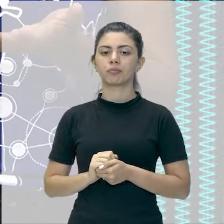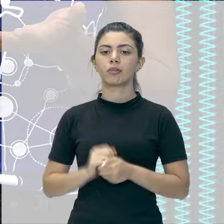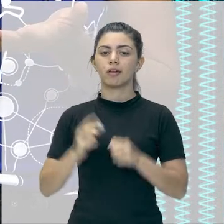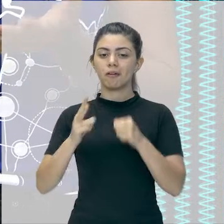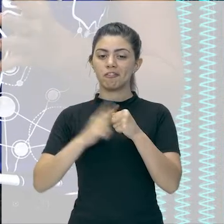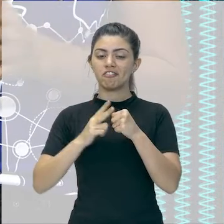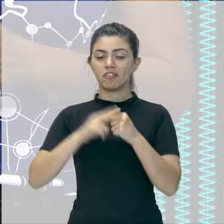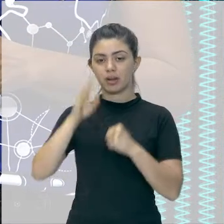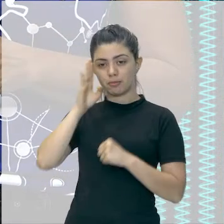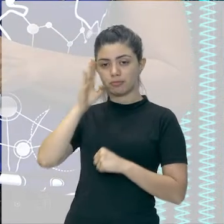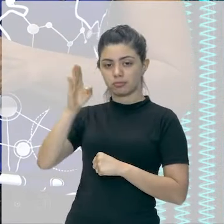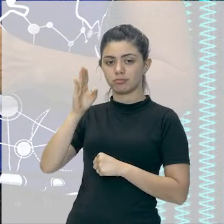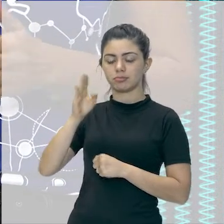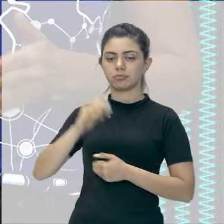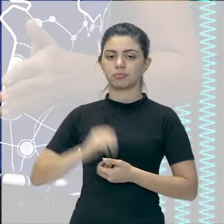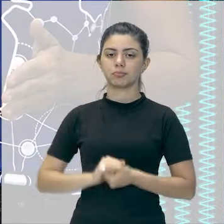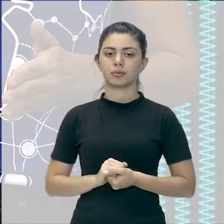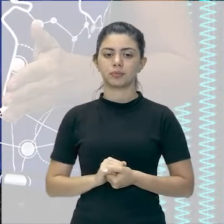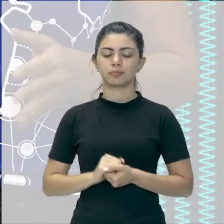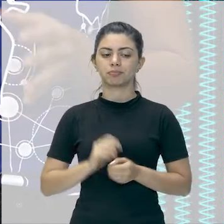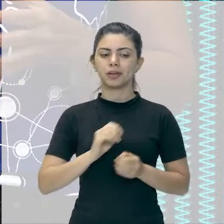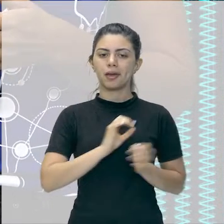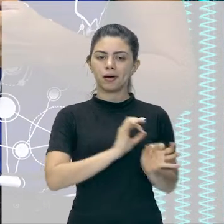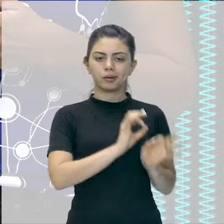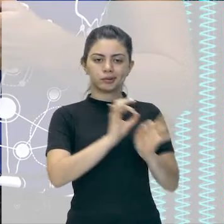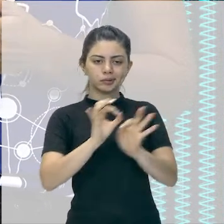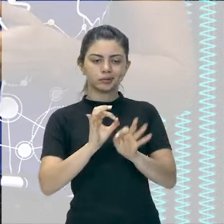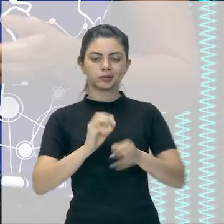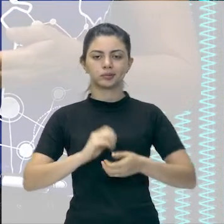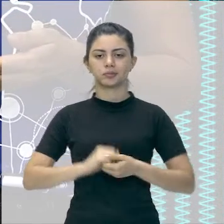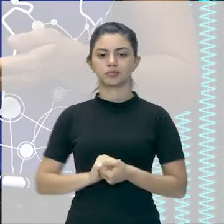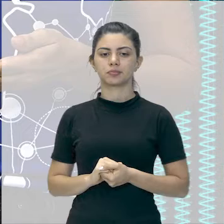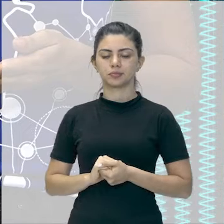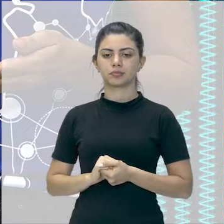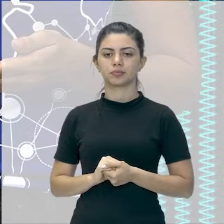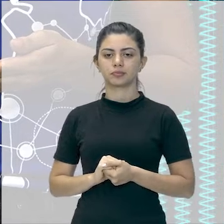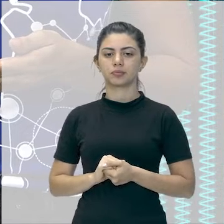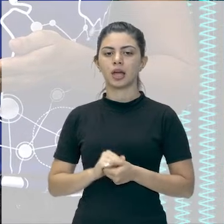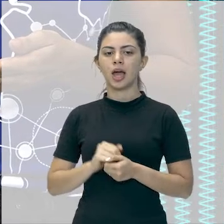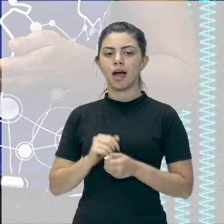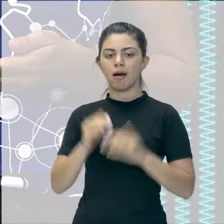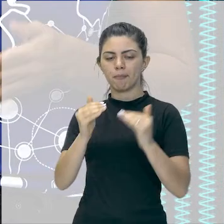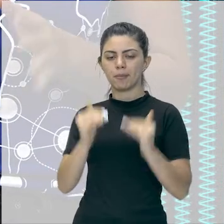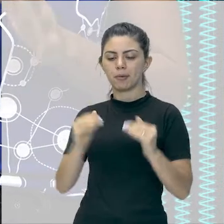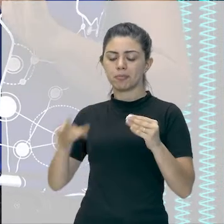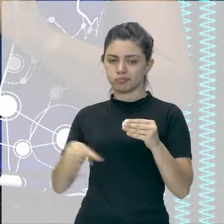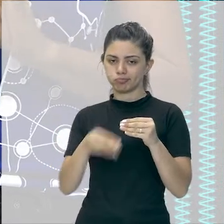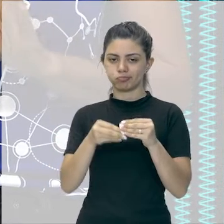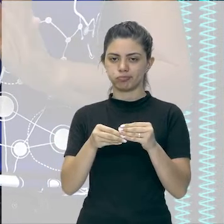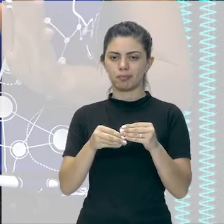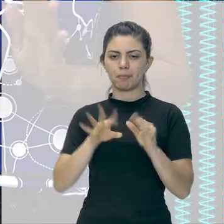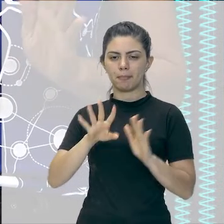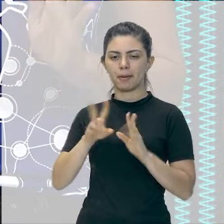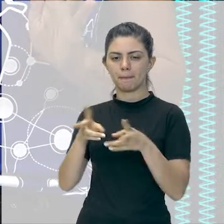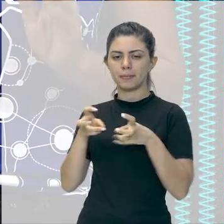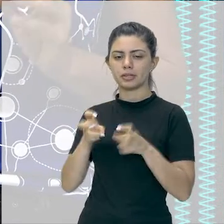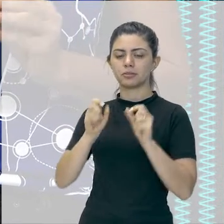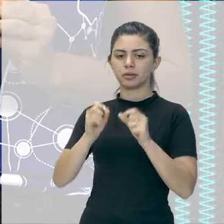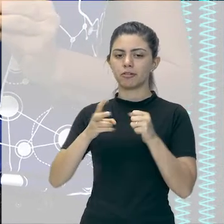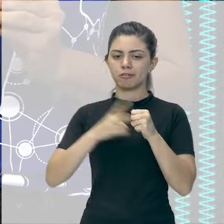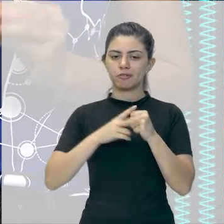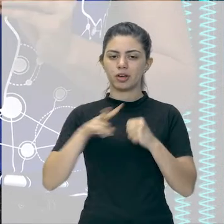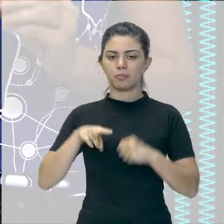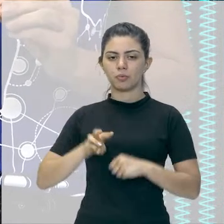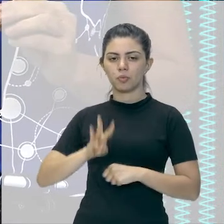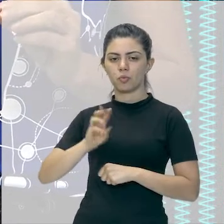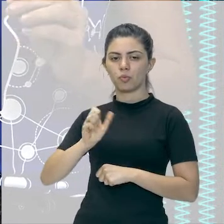verbo principal, assistir. The movie, que é o complemento. Lembrando aqui, ó, watch está na forma dele normal, sem